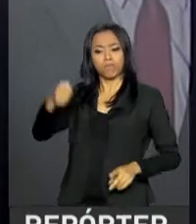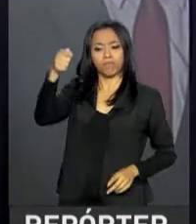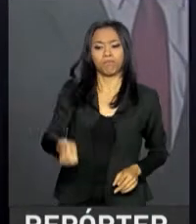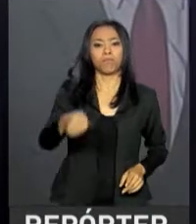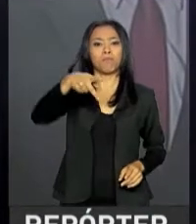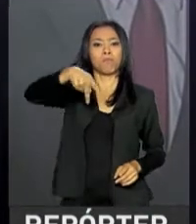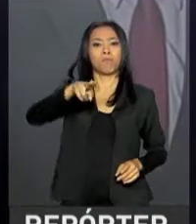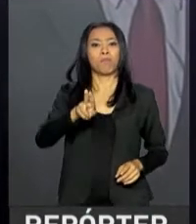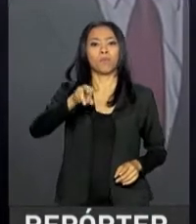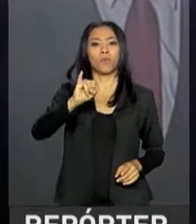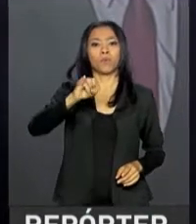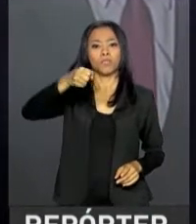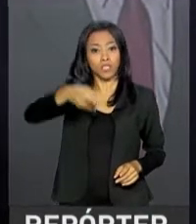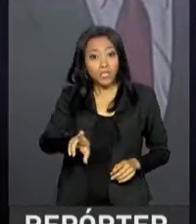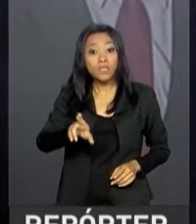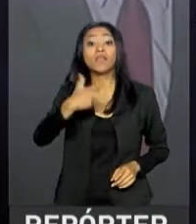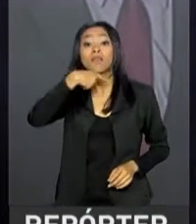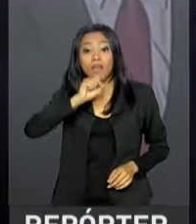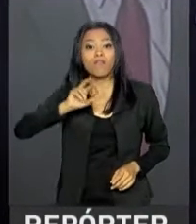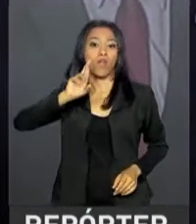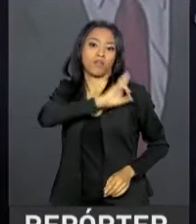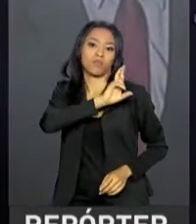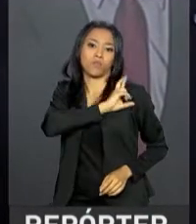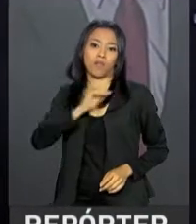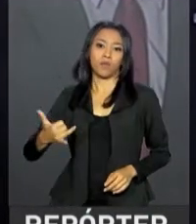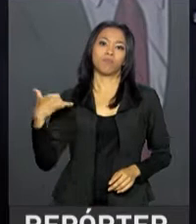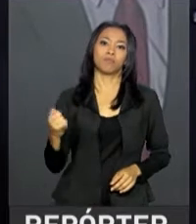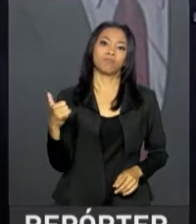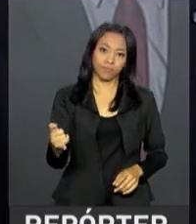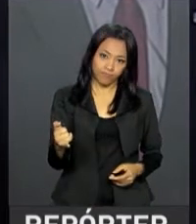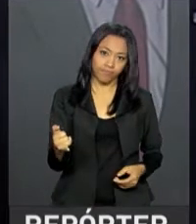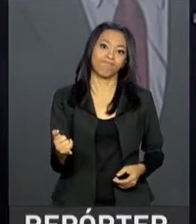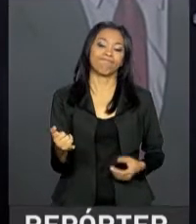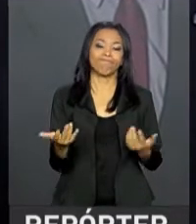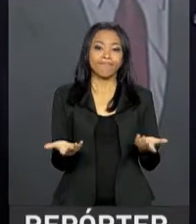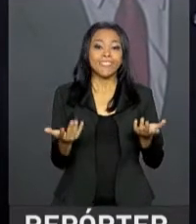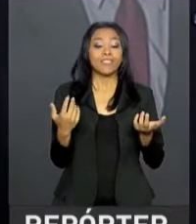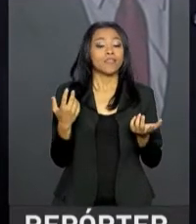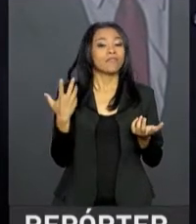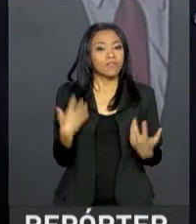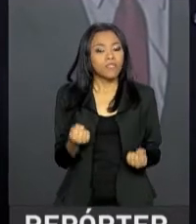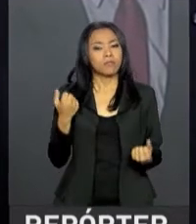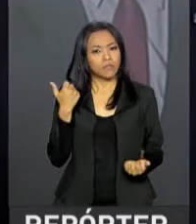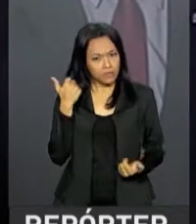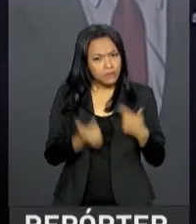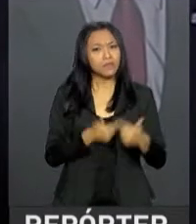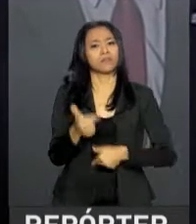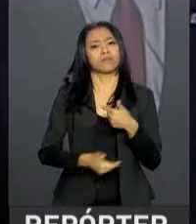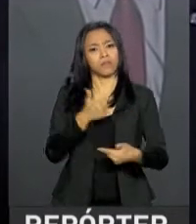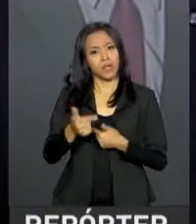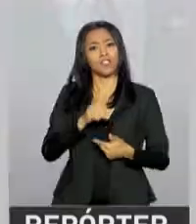crime, pelo tempo que for necessário e ao custo que for necessário, mas nós vamos